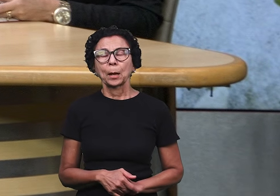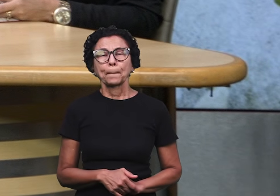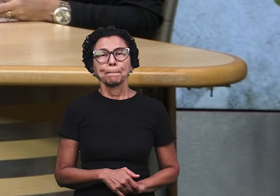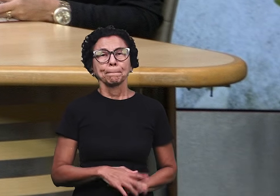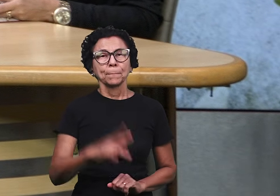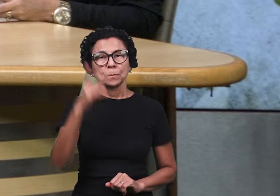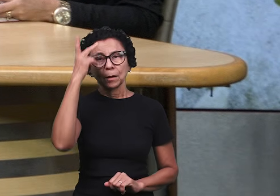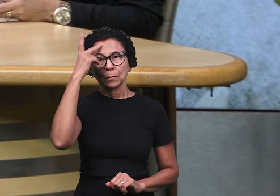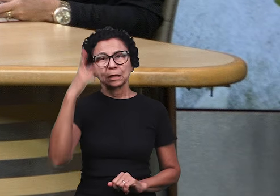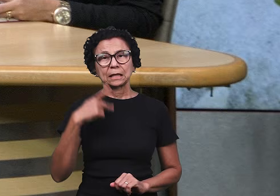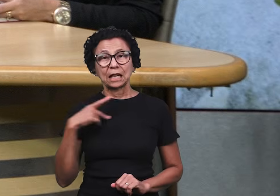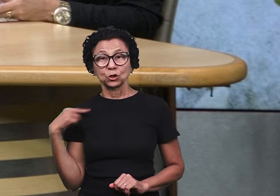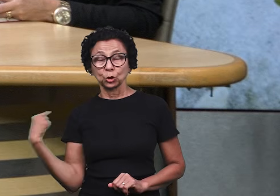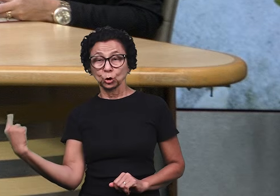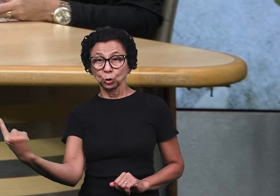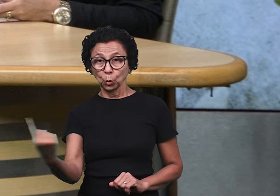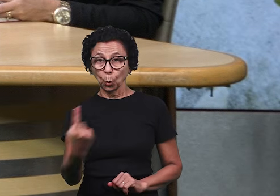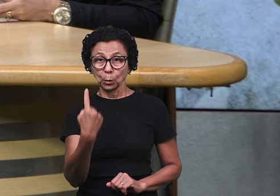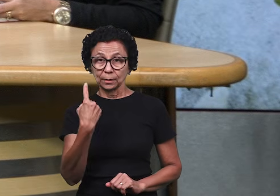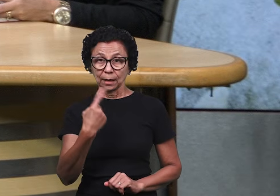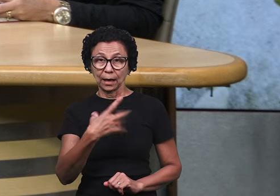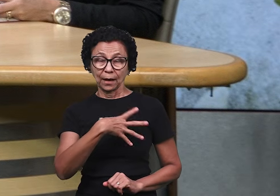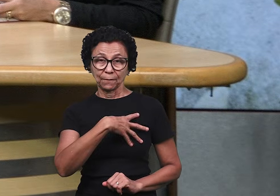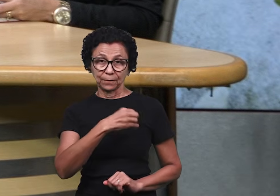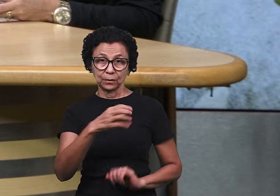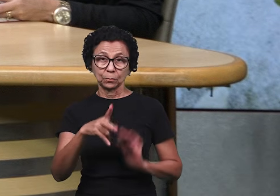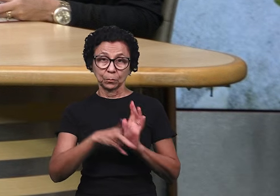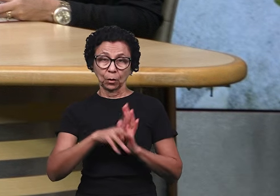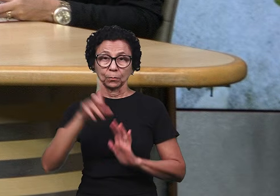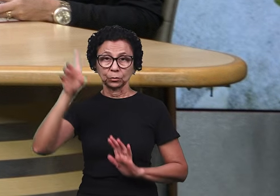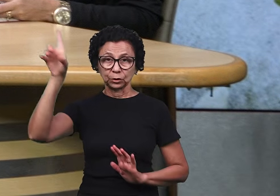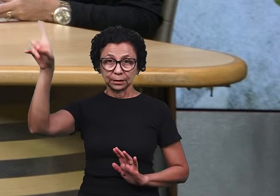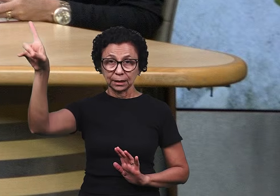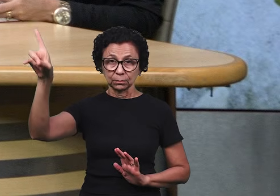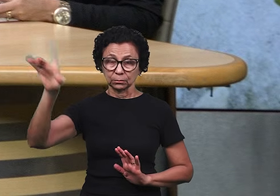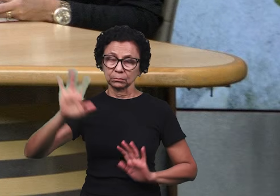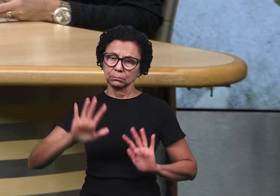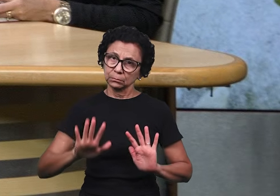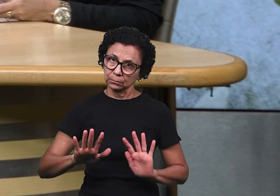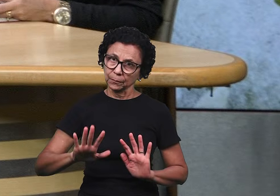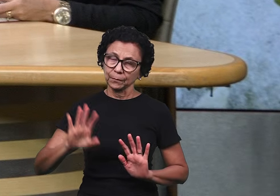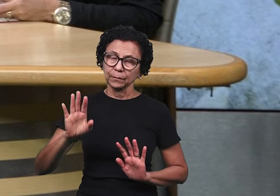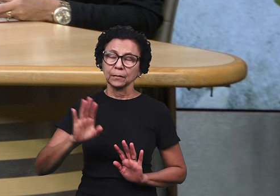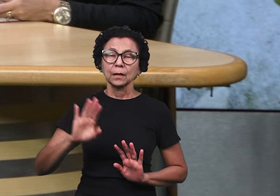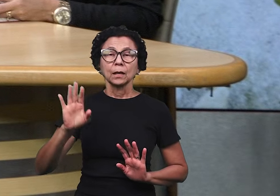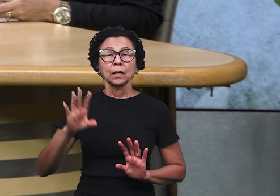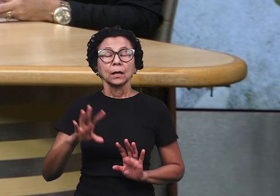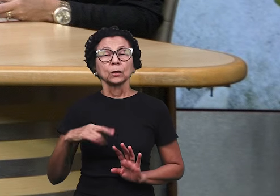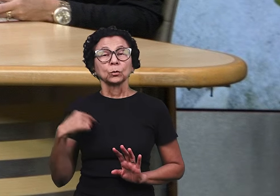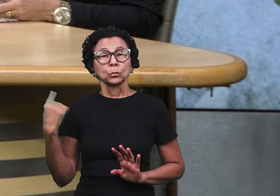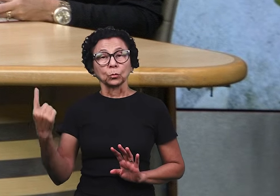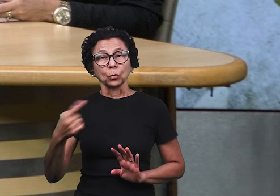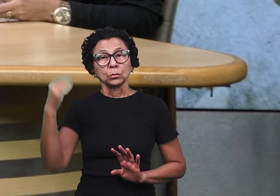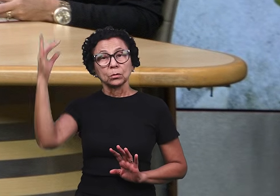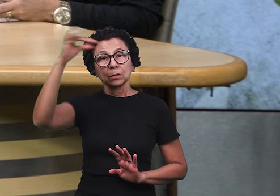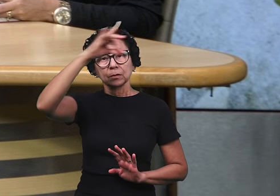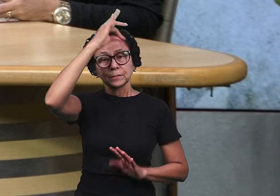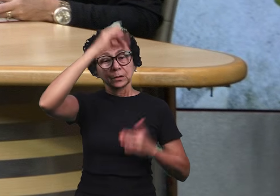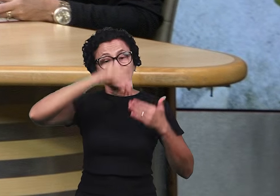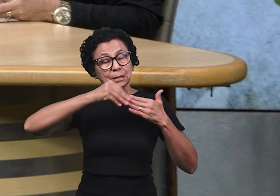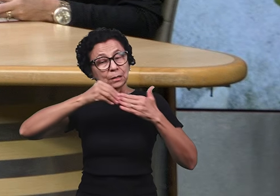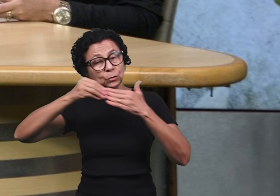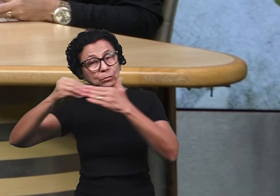diz, aqueles que são guiados por Deus, aqueles que são guiados pelo Espírito Santo, estes são filhos de Deus. Então,